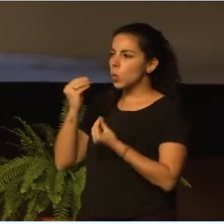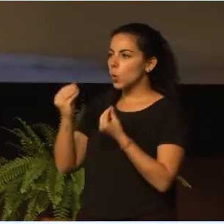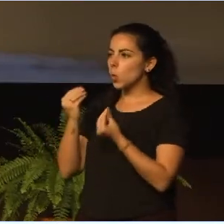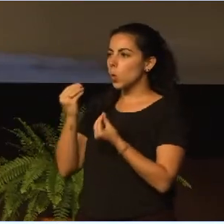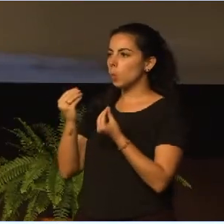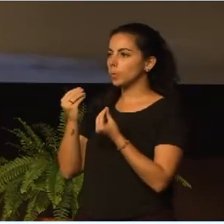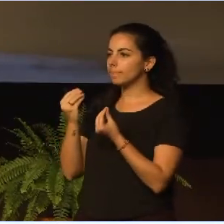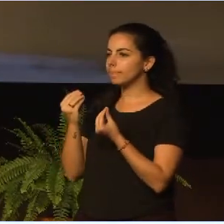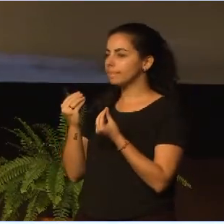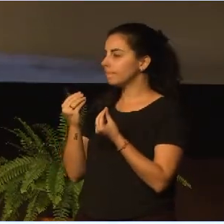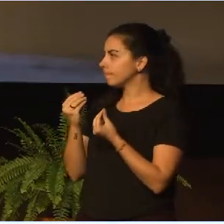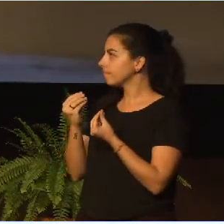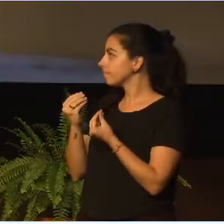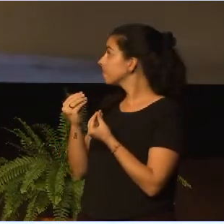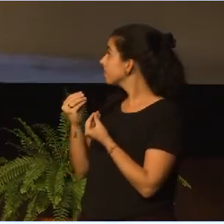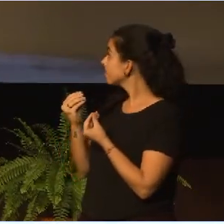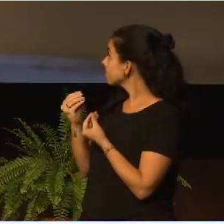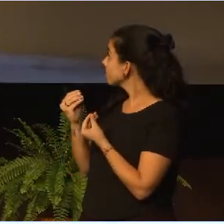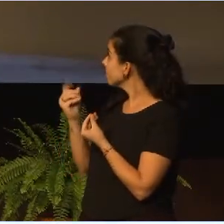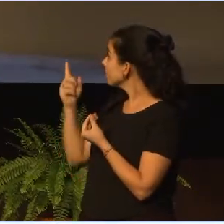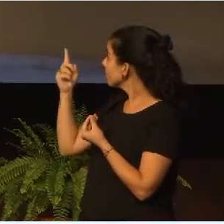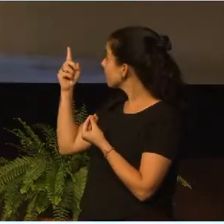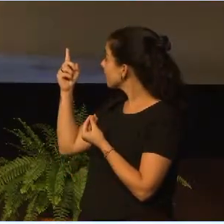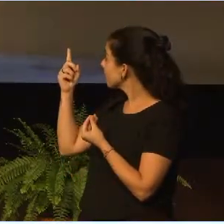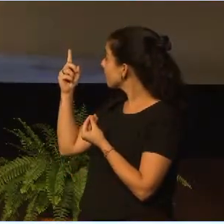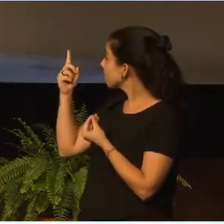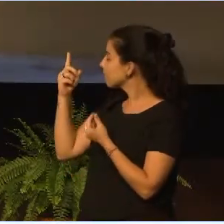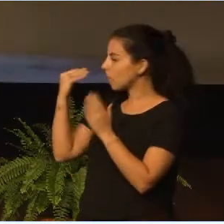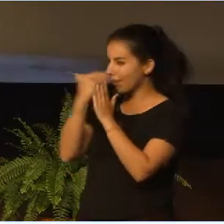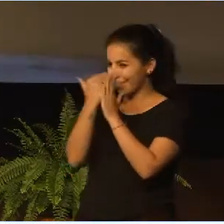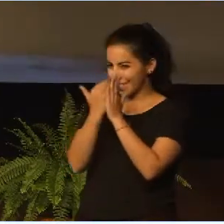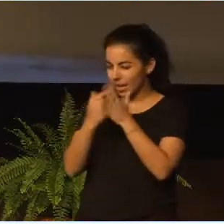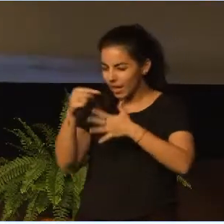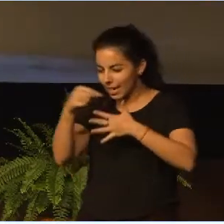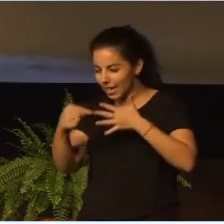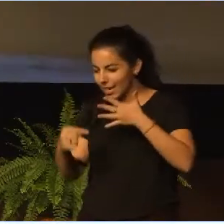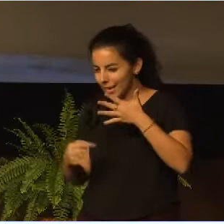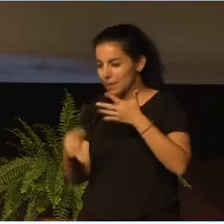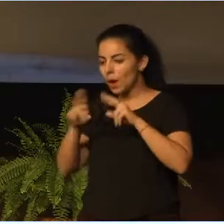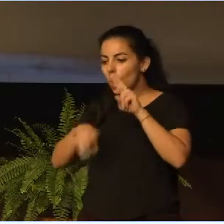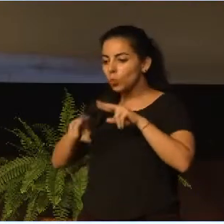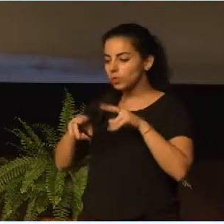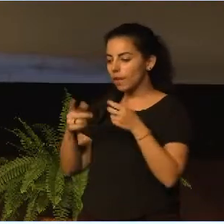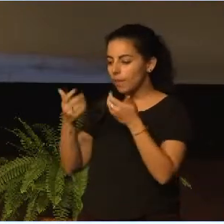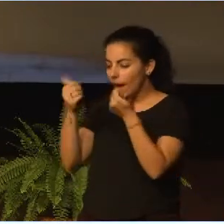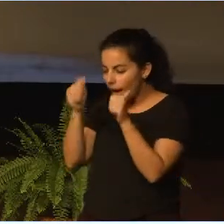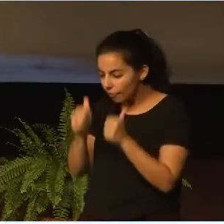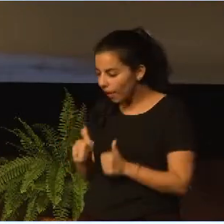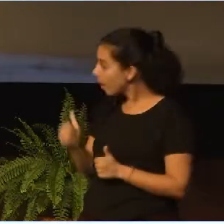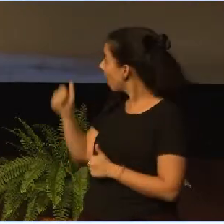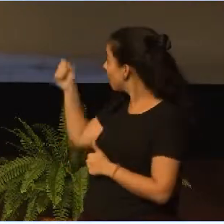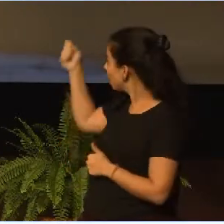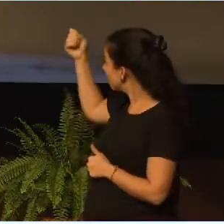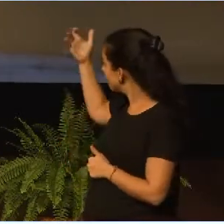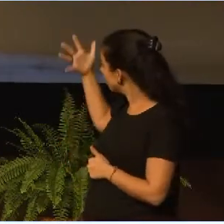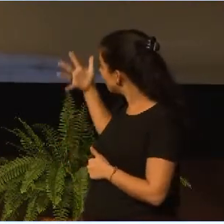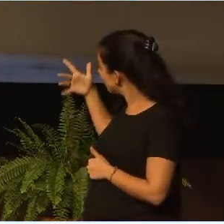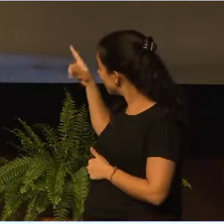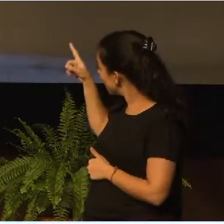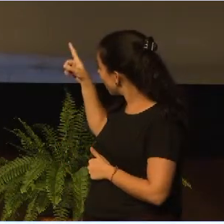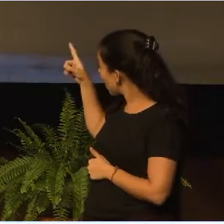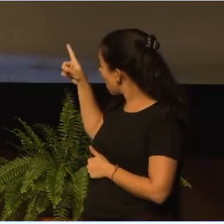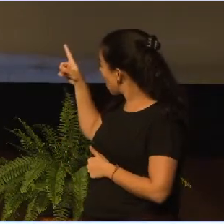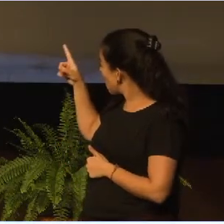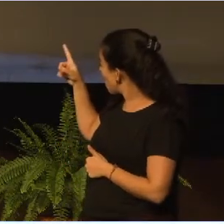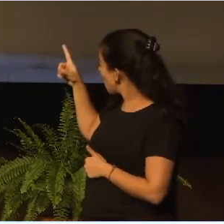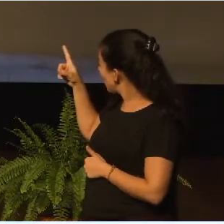Tá? E elas são preço de refeições suspeitos, uso de verba com terceiros, bebida alcoólica, passado o limite